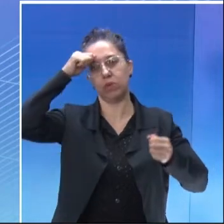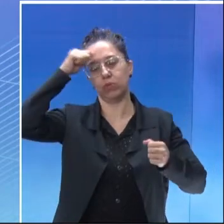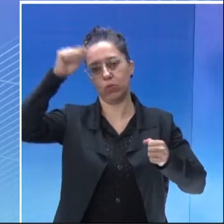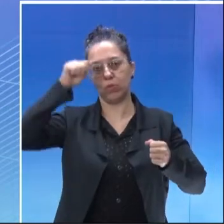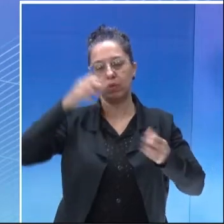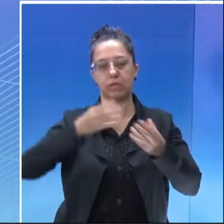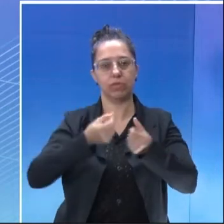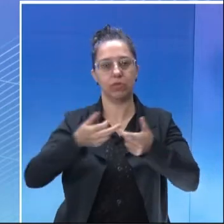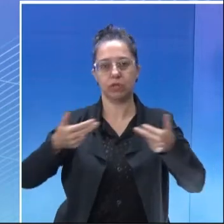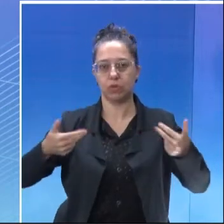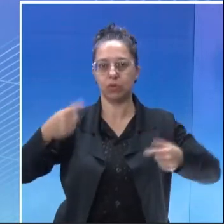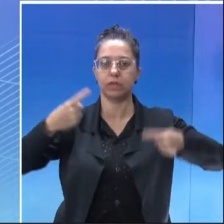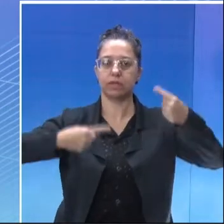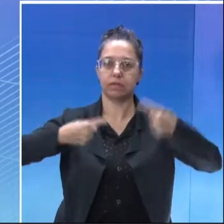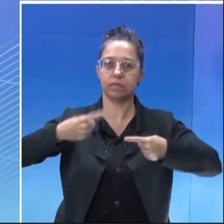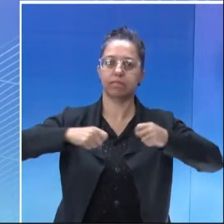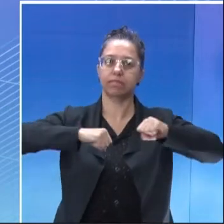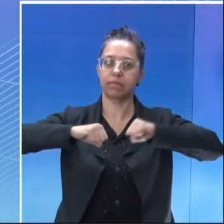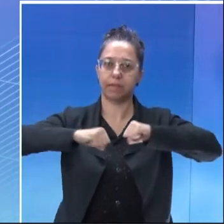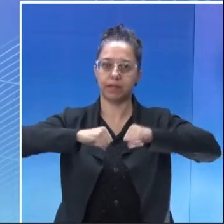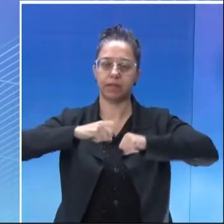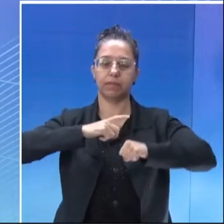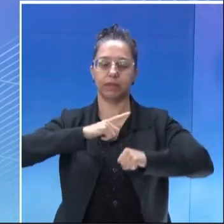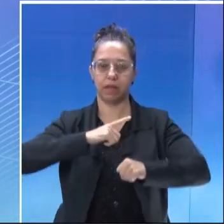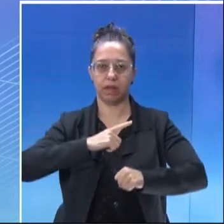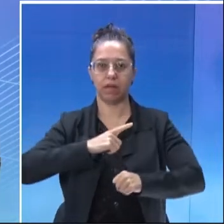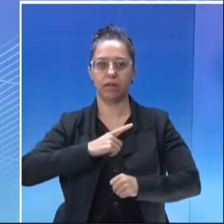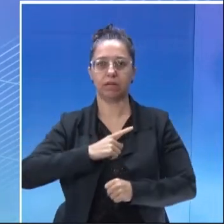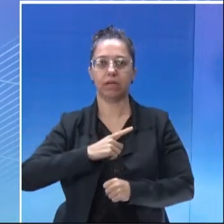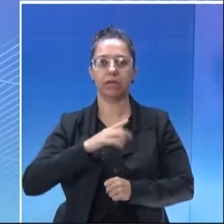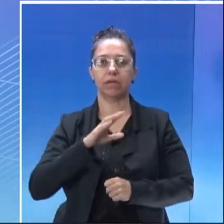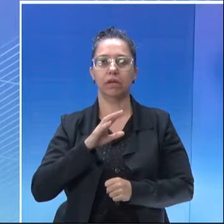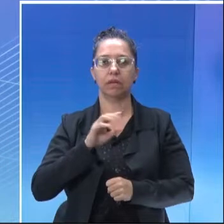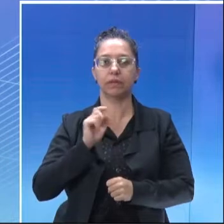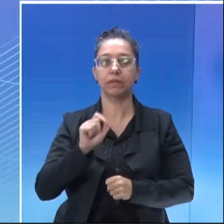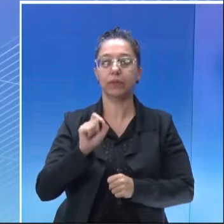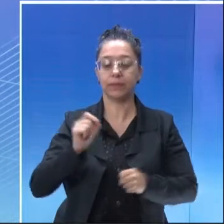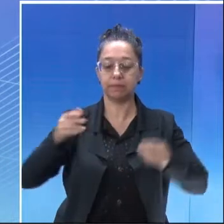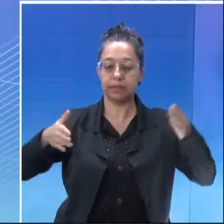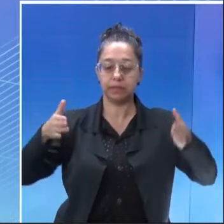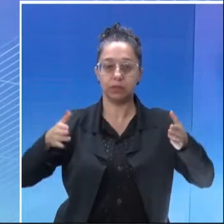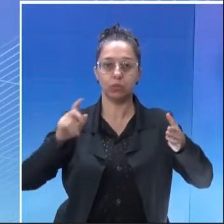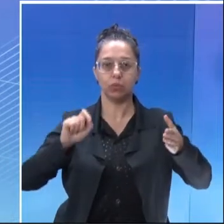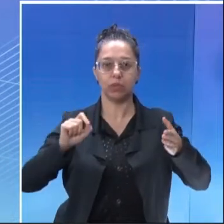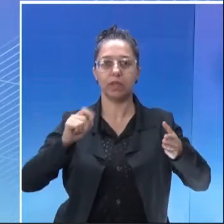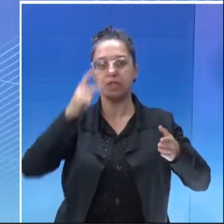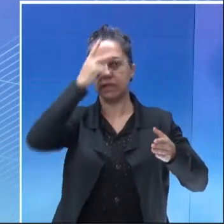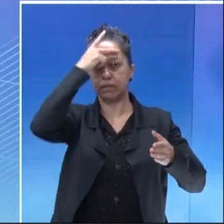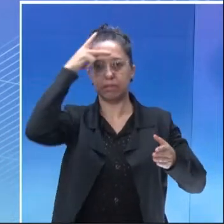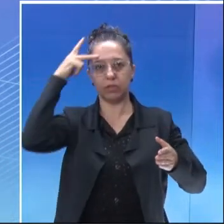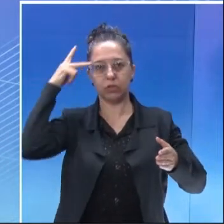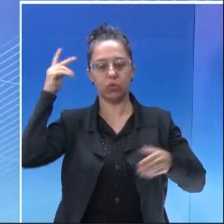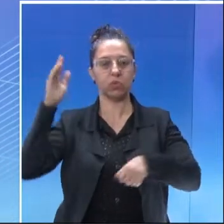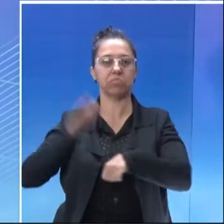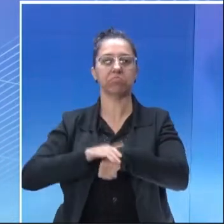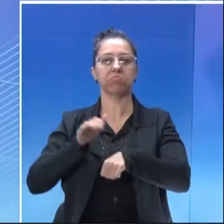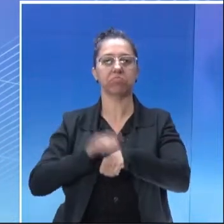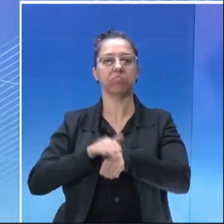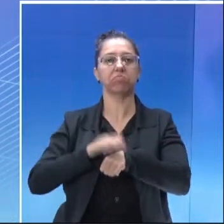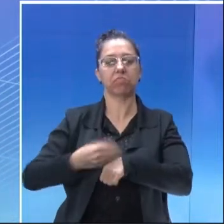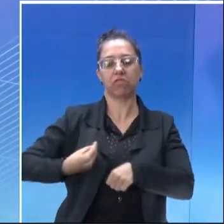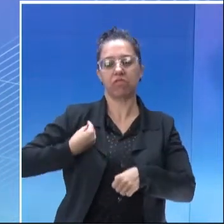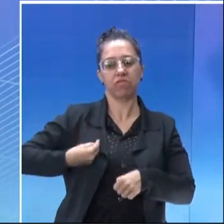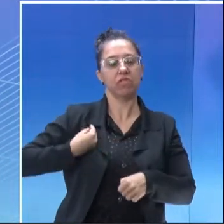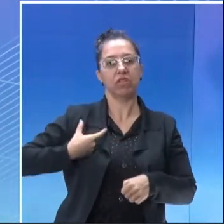muitos autores, muitas coisas vão ser debatidas. É considerada a época em que o ser humano consegue andar pelas suas